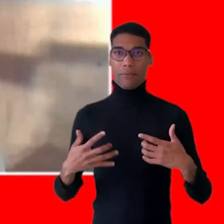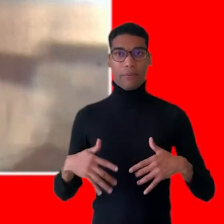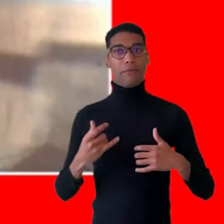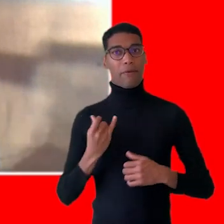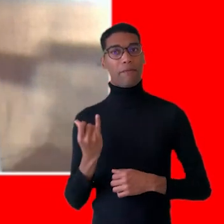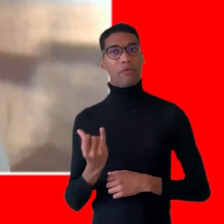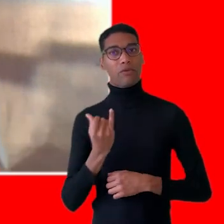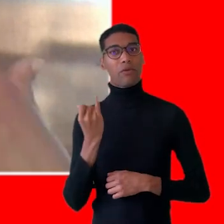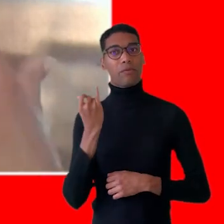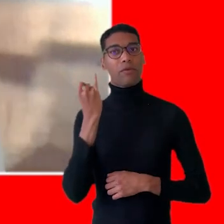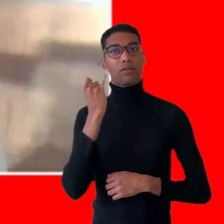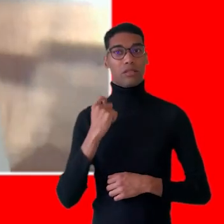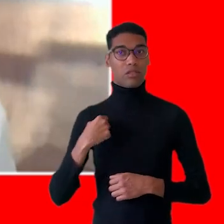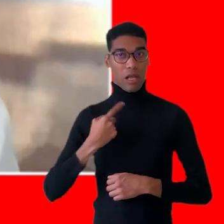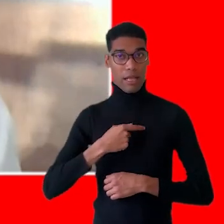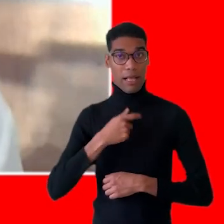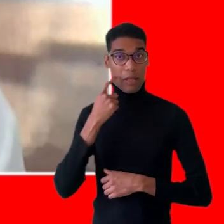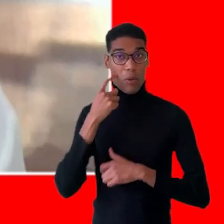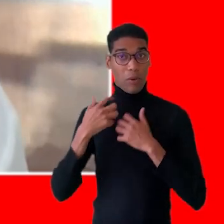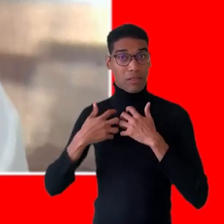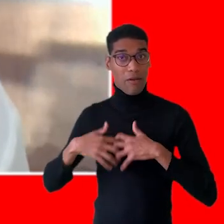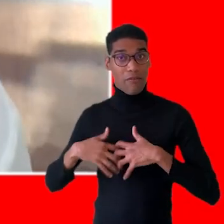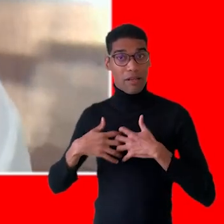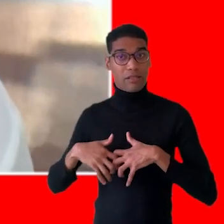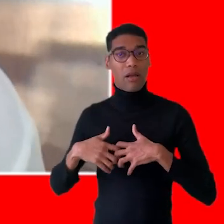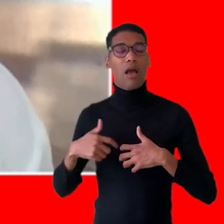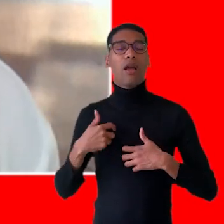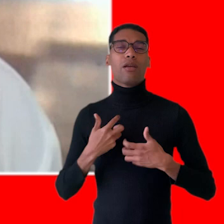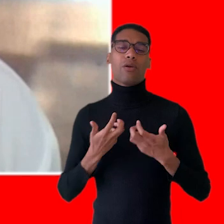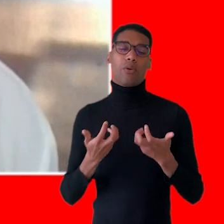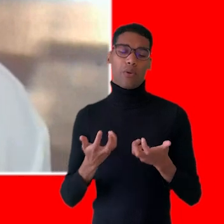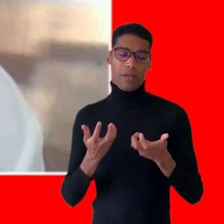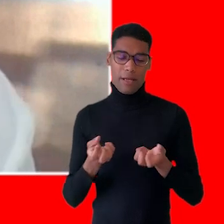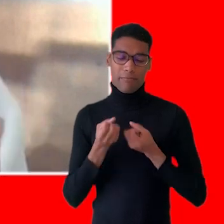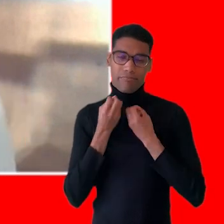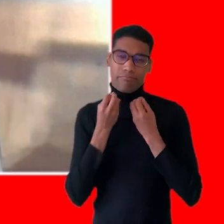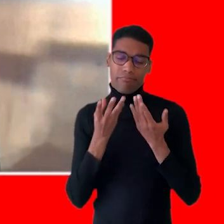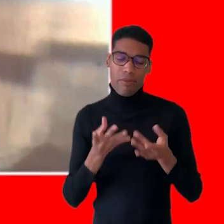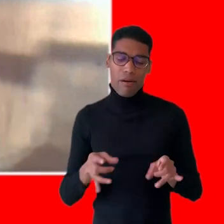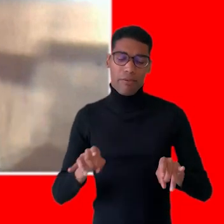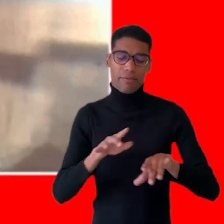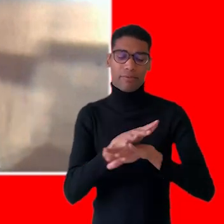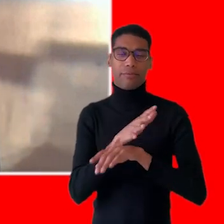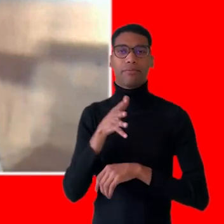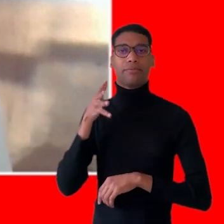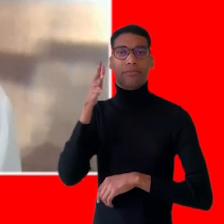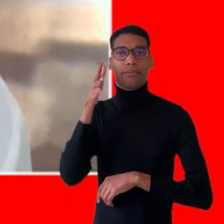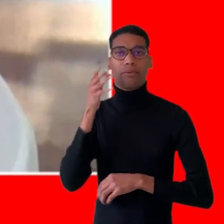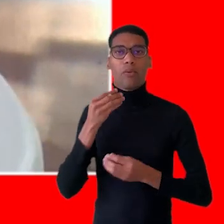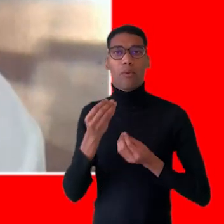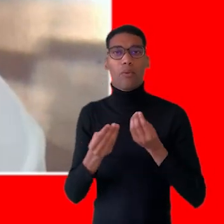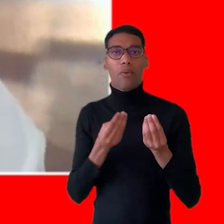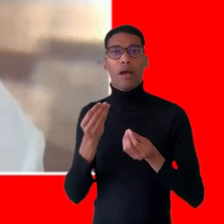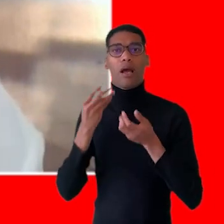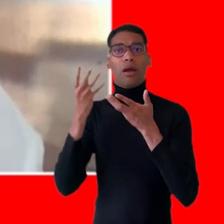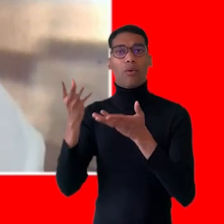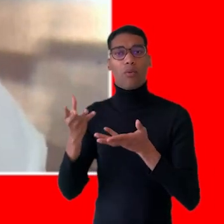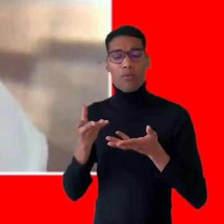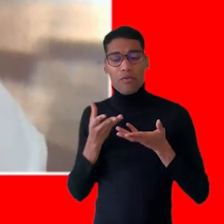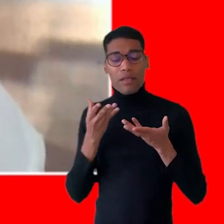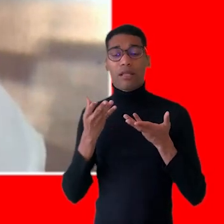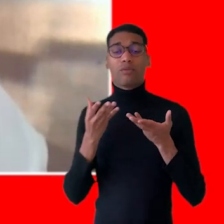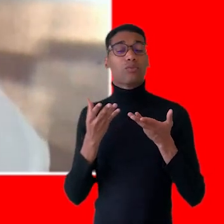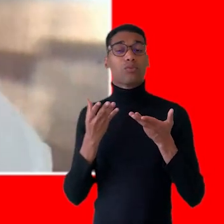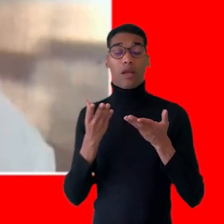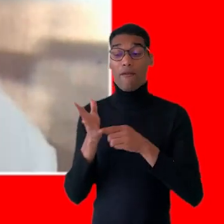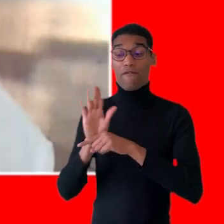muito marcante na nossa reflexão. E aí eu queria acabar a minha fala desse primeiro bloco aqui chamando a